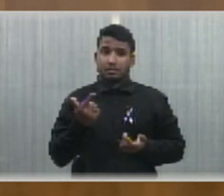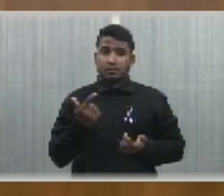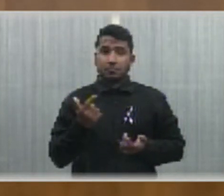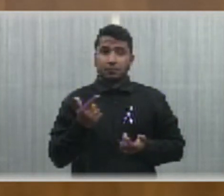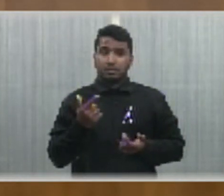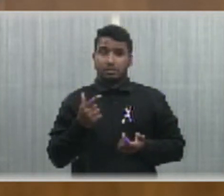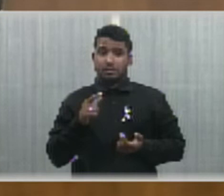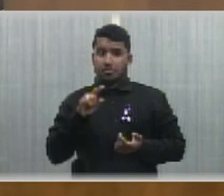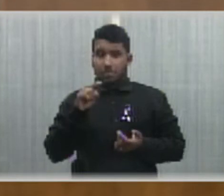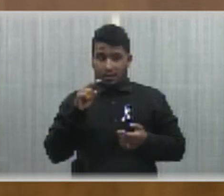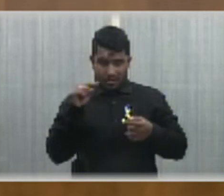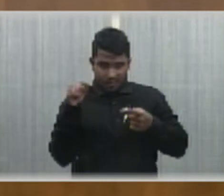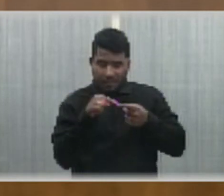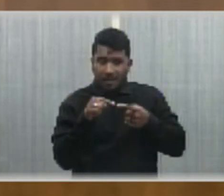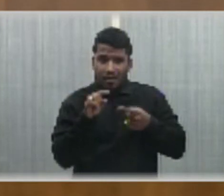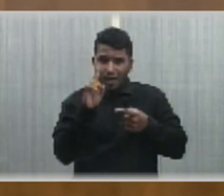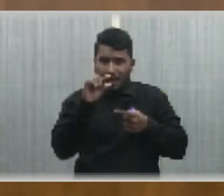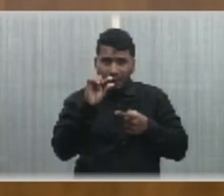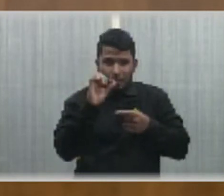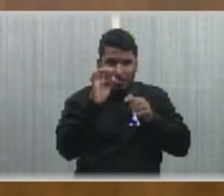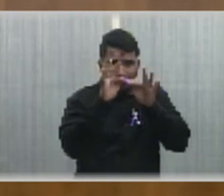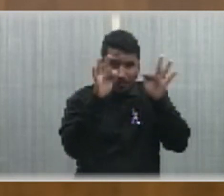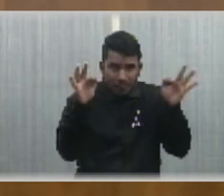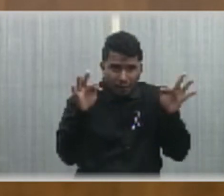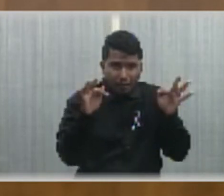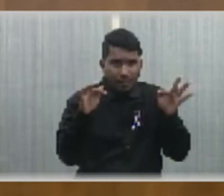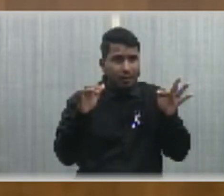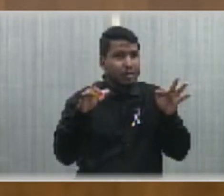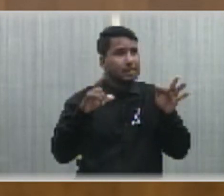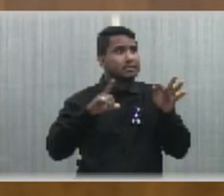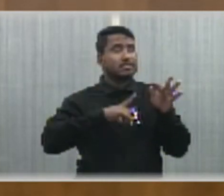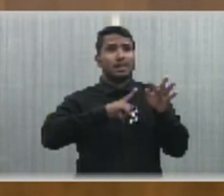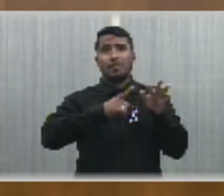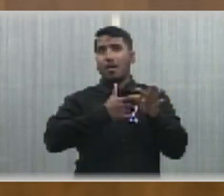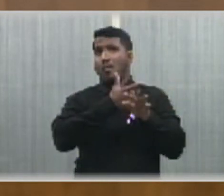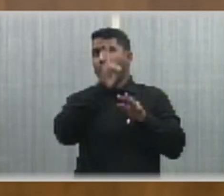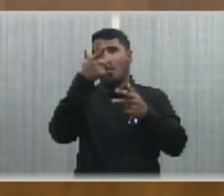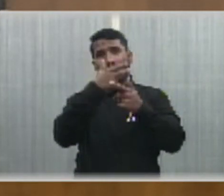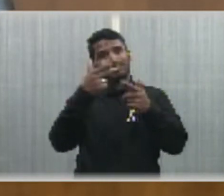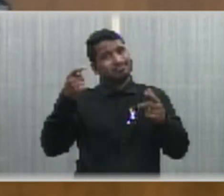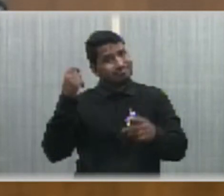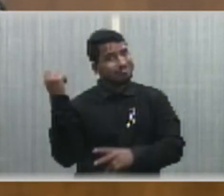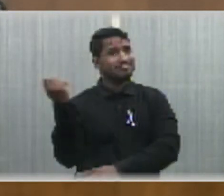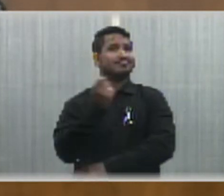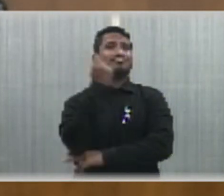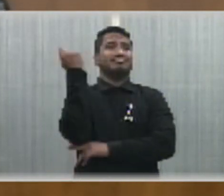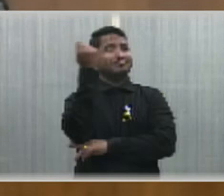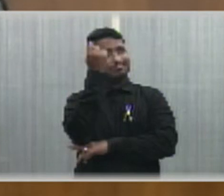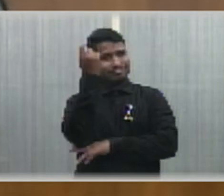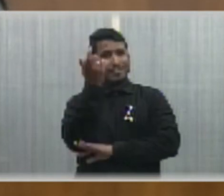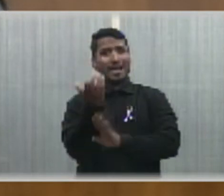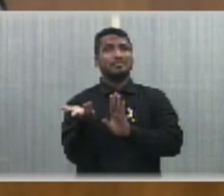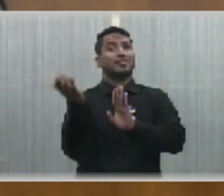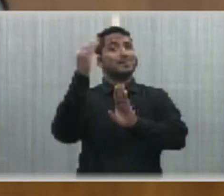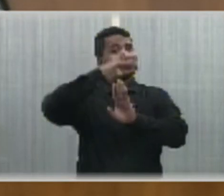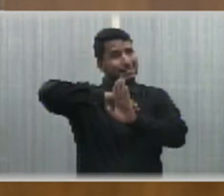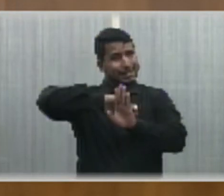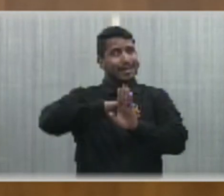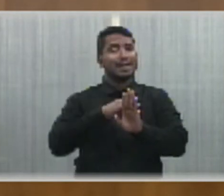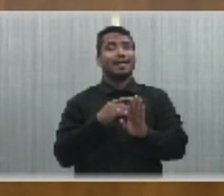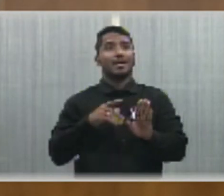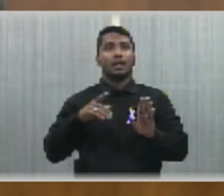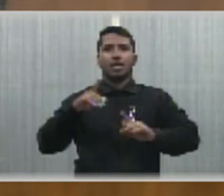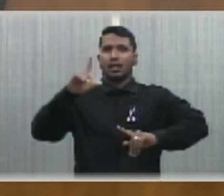era a ponta do iceberg. É um fato inusitado, é um fato que chamou a atenção, inclusive, da